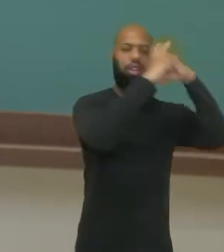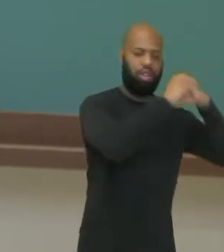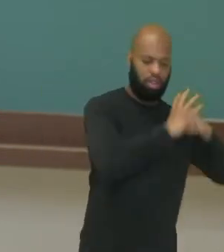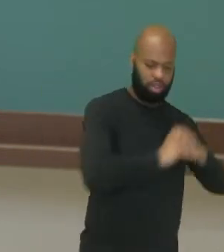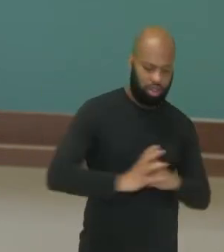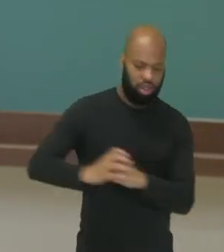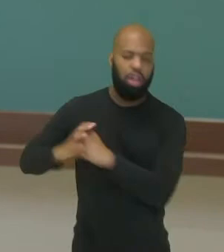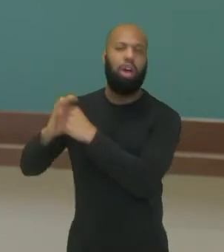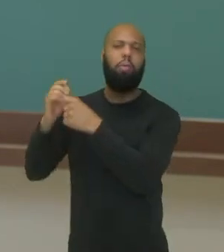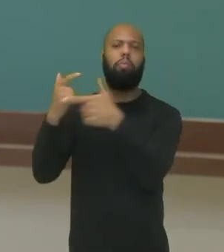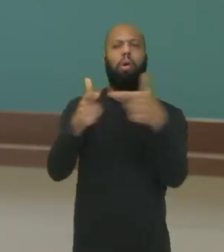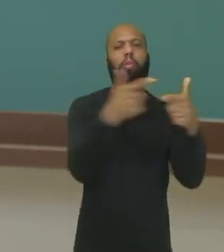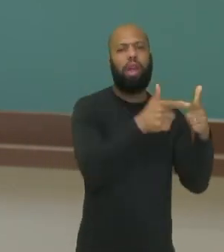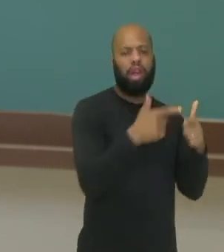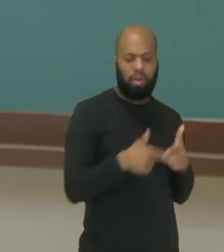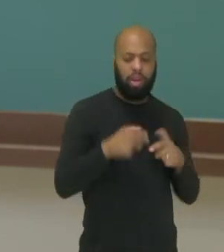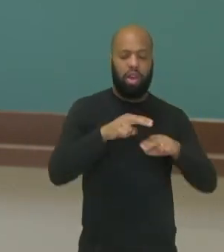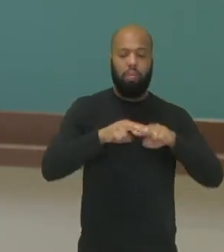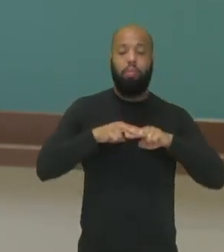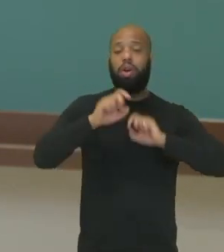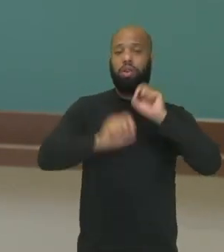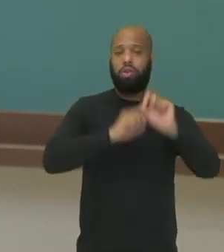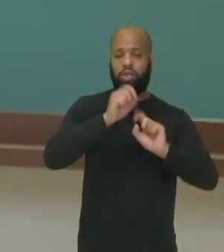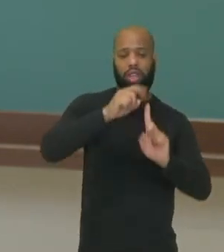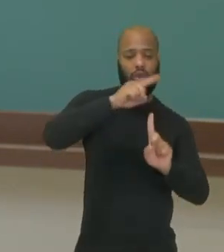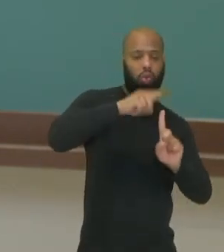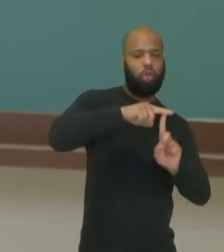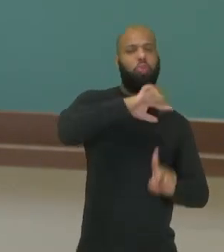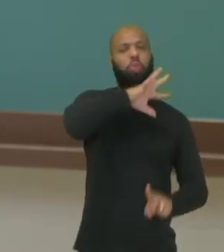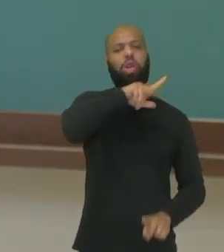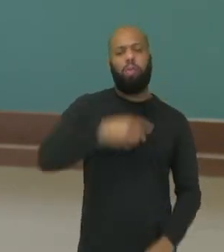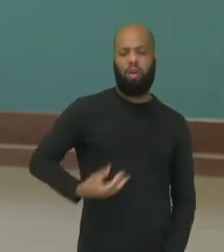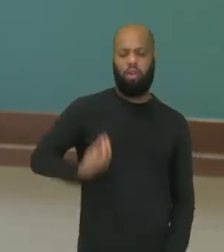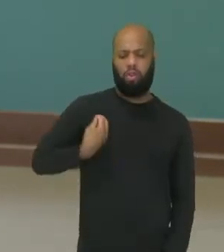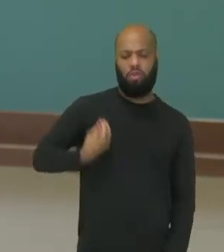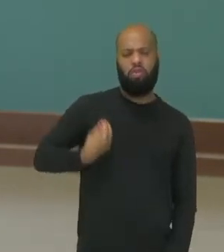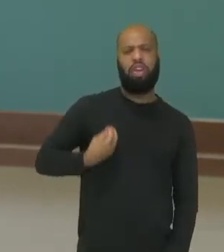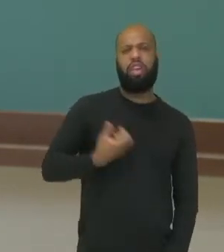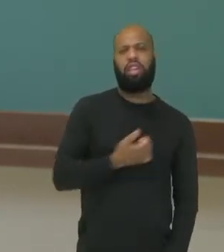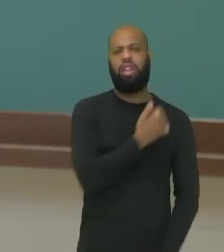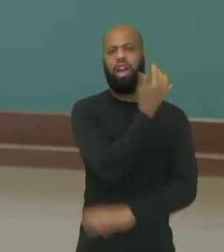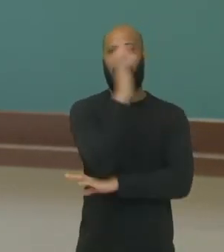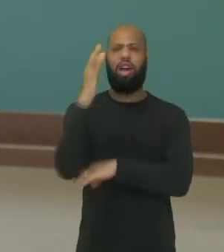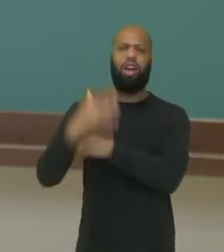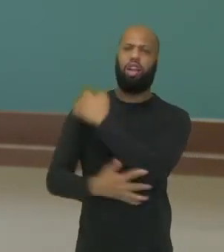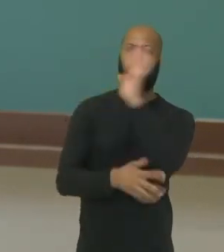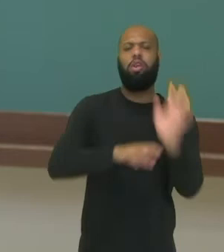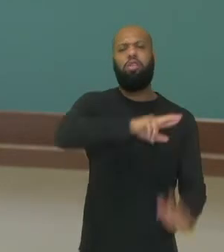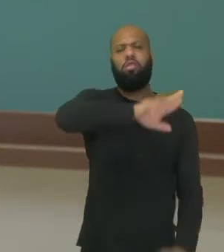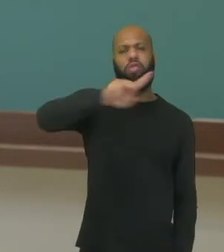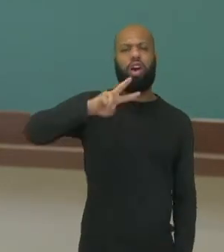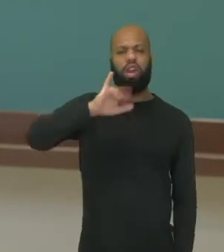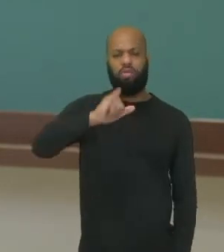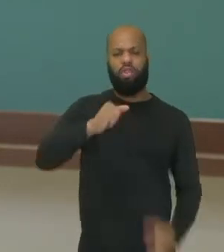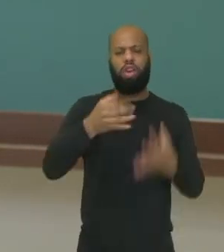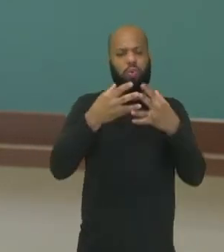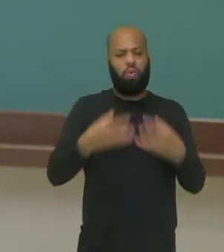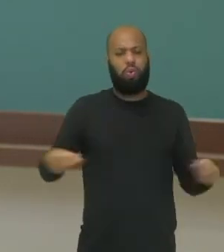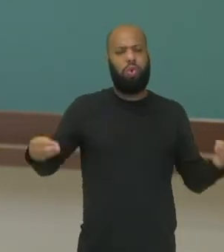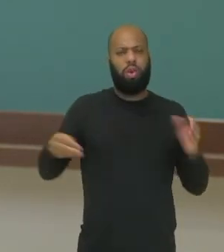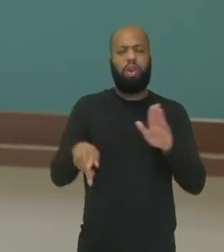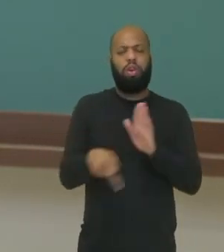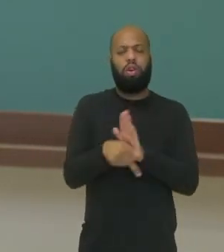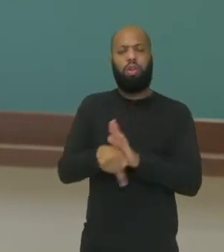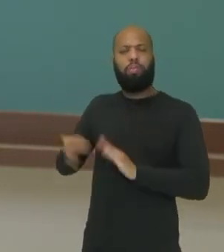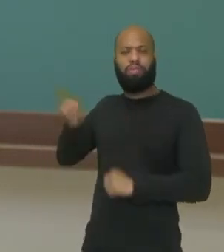falha muito grande por conta das espécies que vão sendo, né, extintas aqui nessa situação de queimadas.